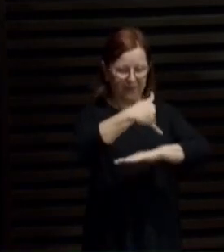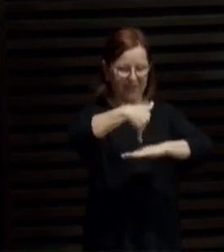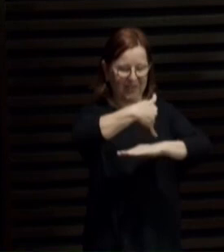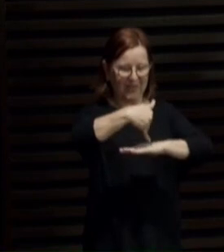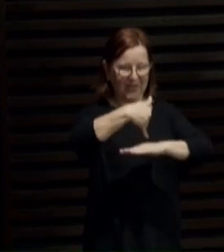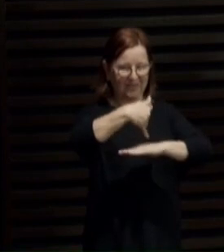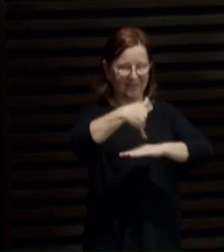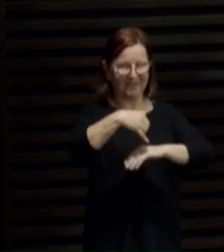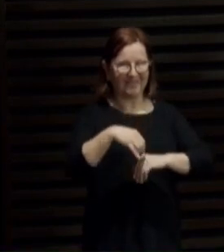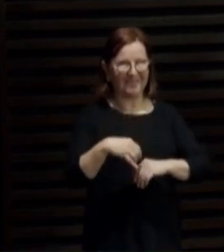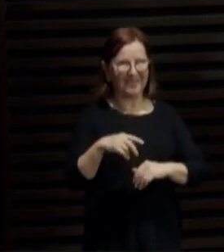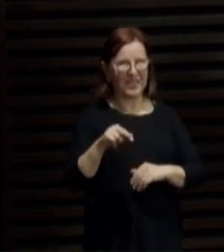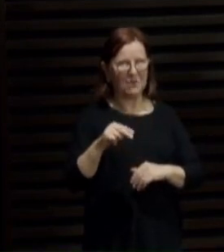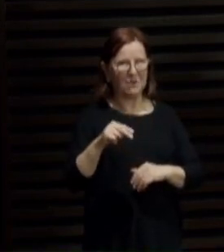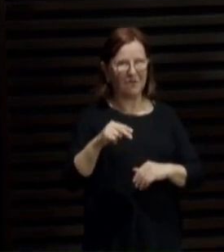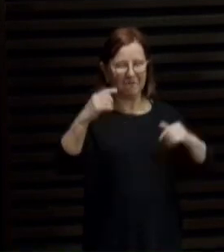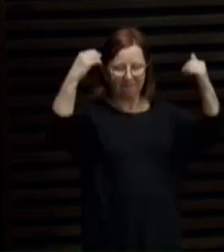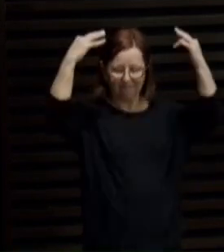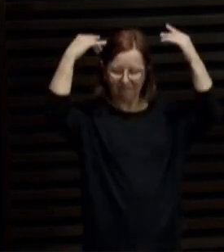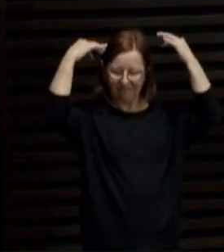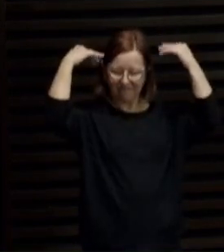o orvalho, é precioso.